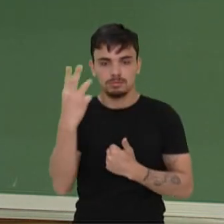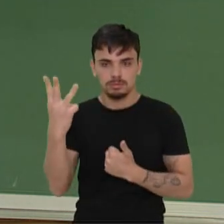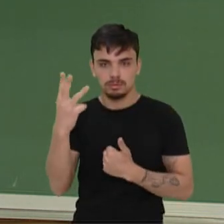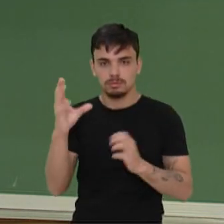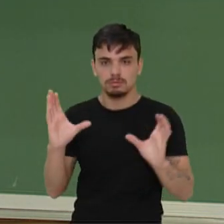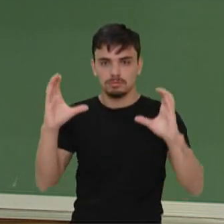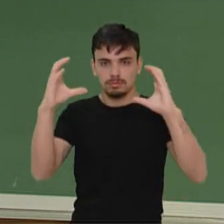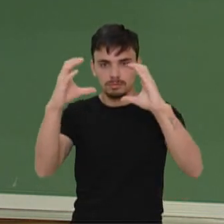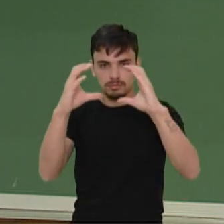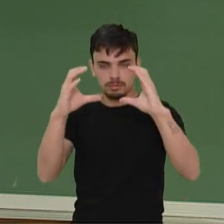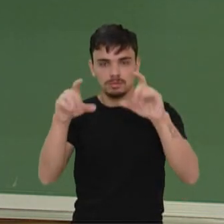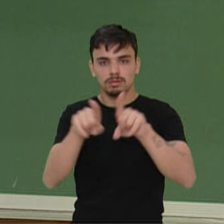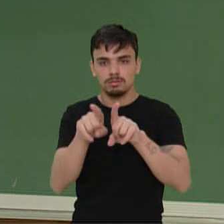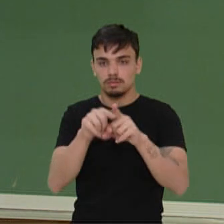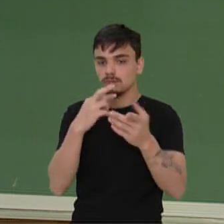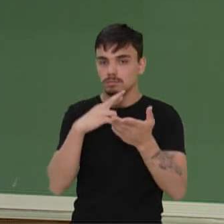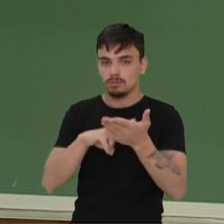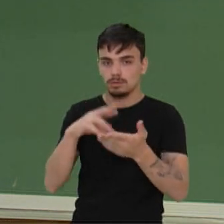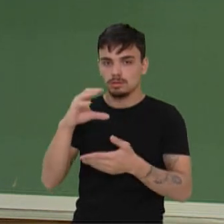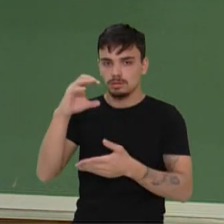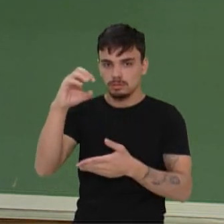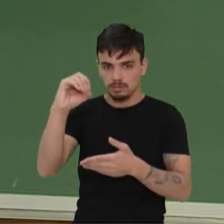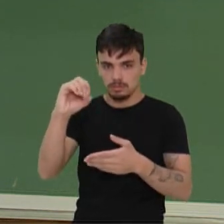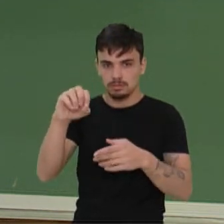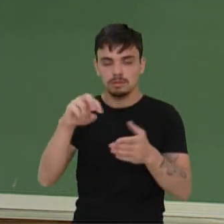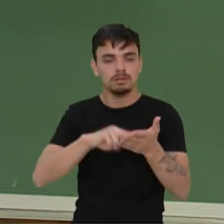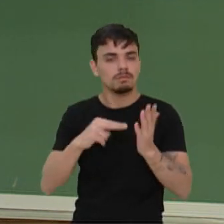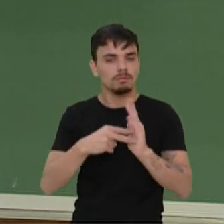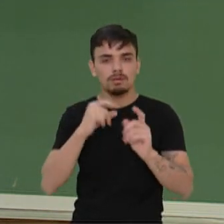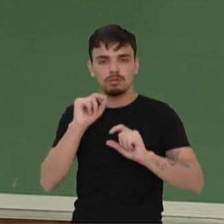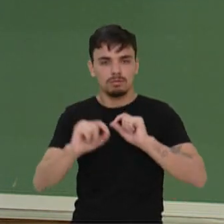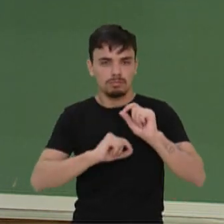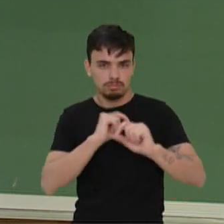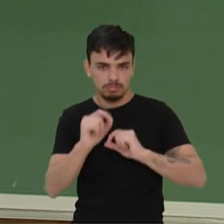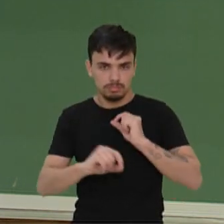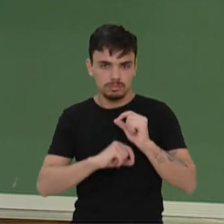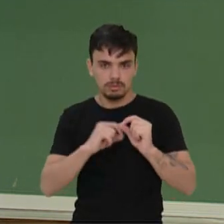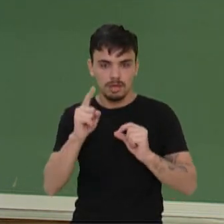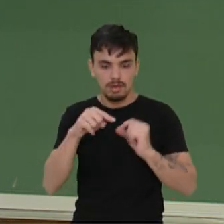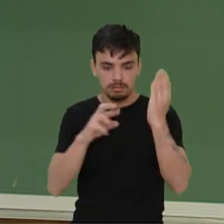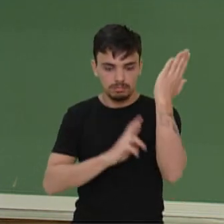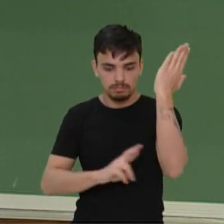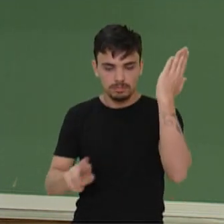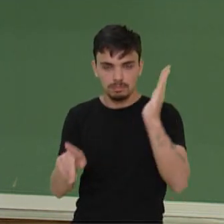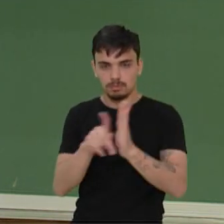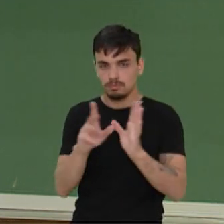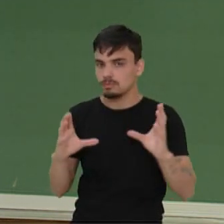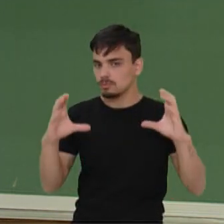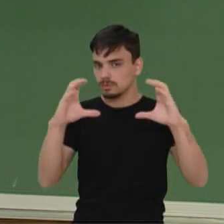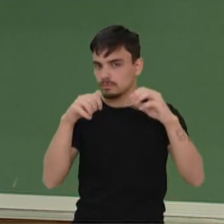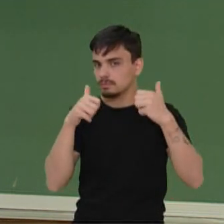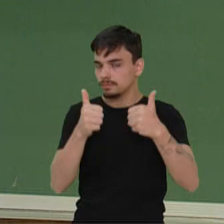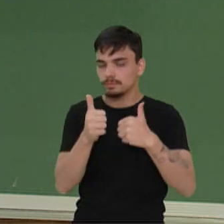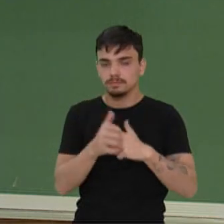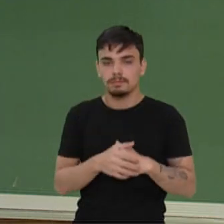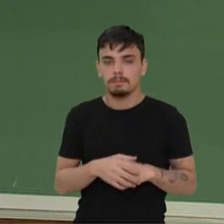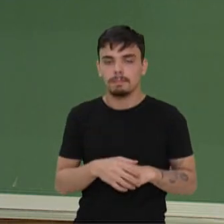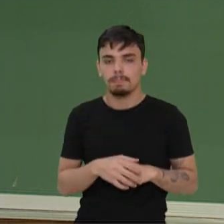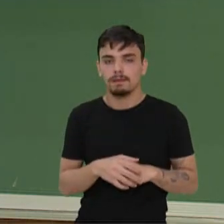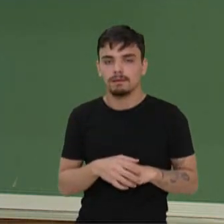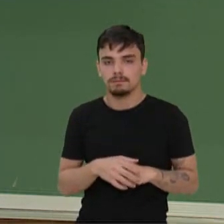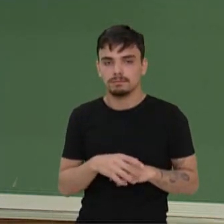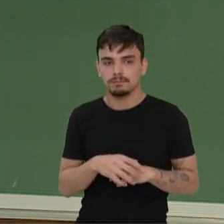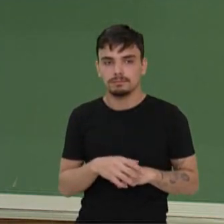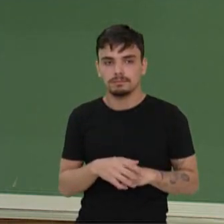Toda vez que eu substituo na função um número e o resultado é 0, significa que esse número é raiz da minha função. Por isso que está aí. Ok? Monto os